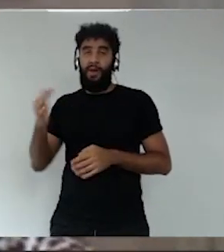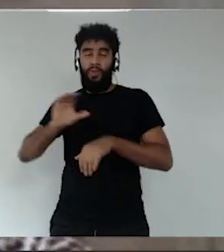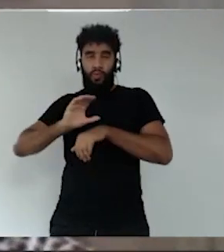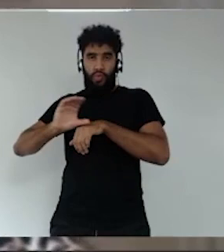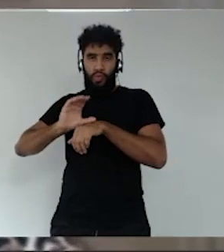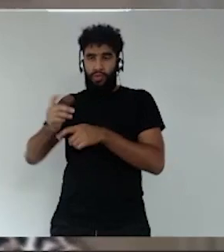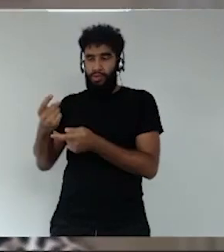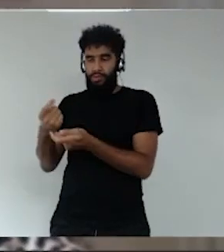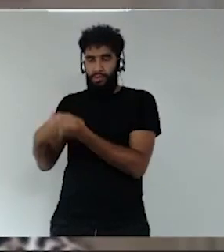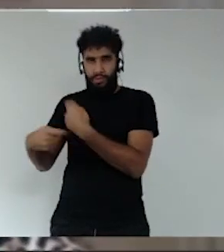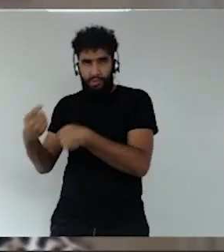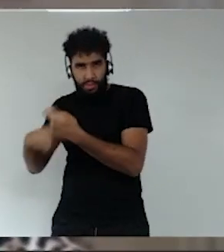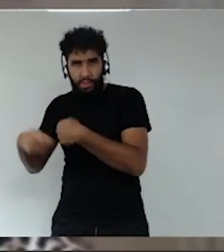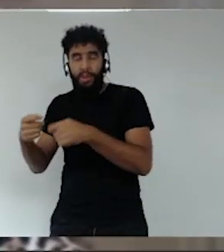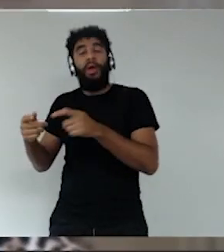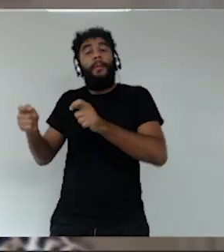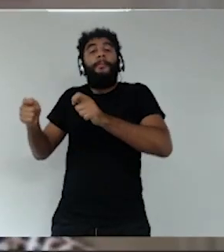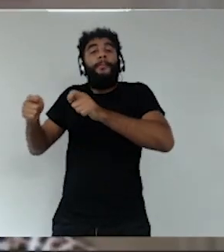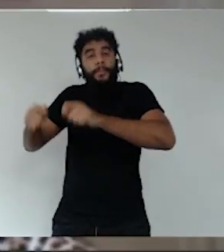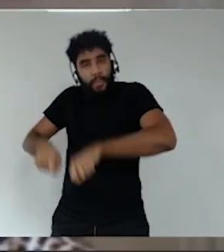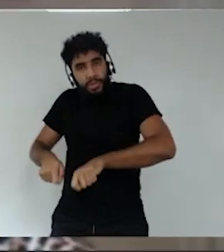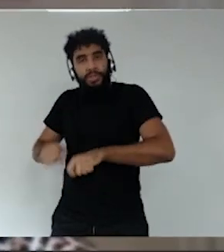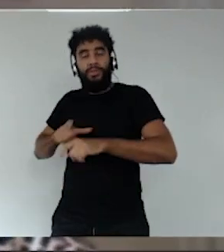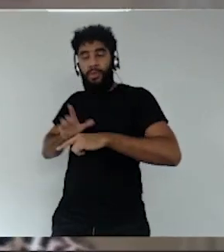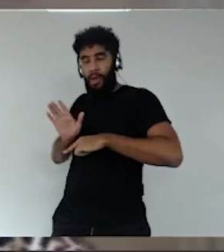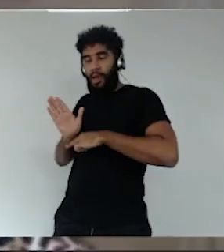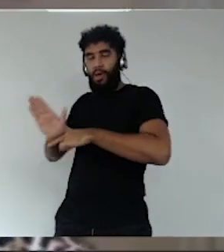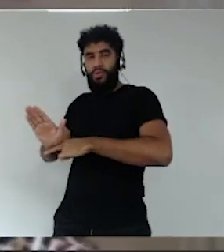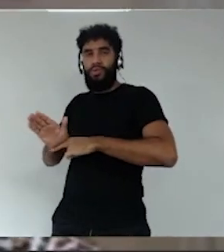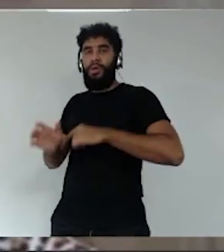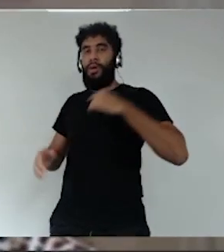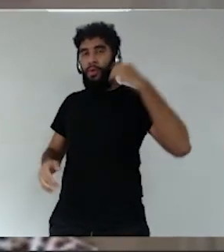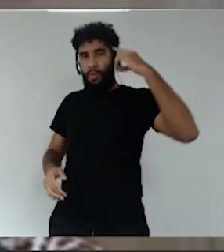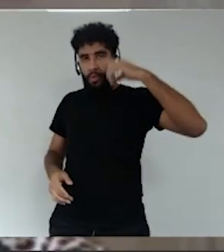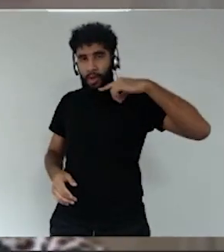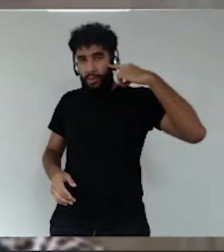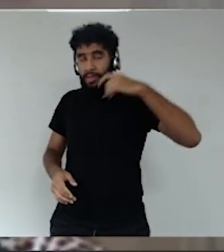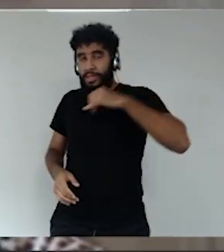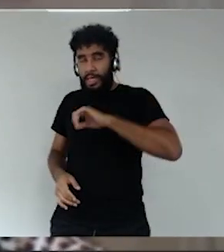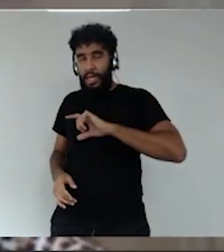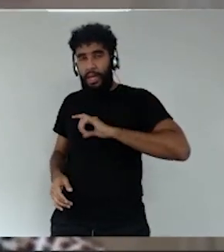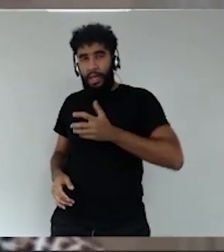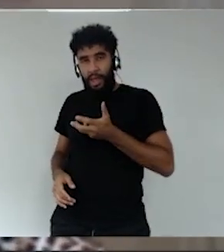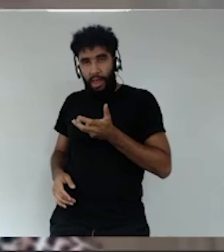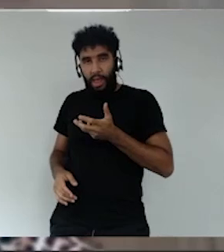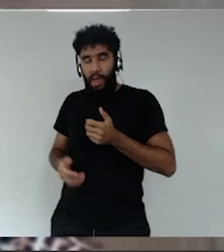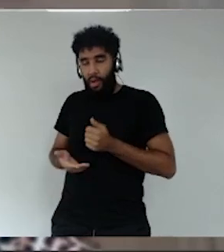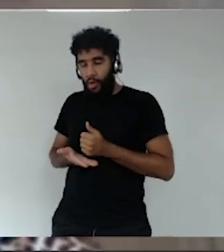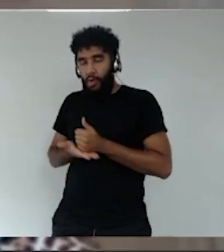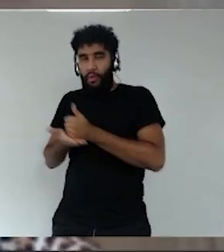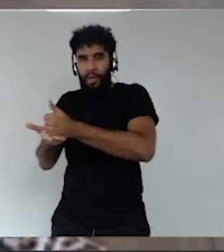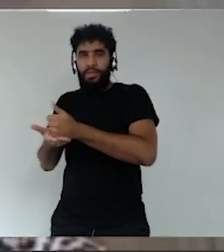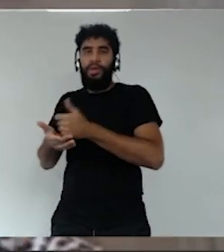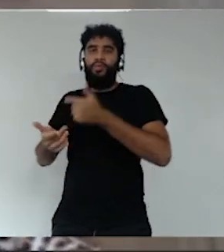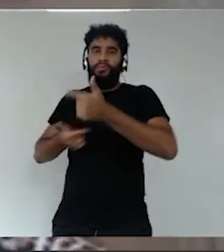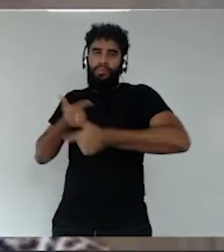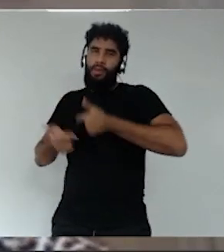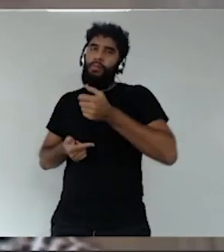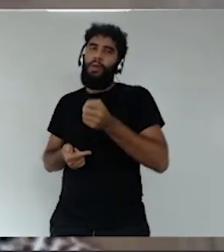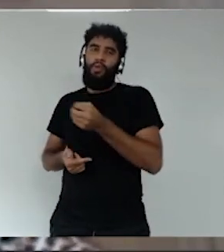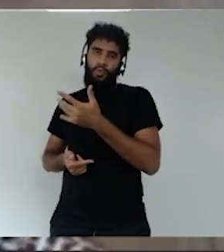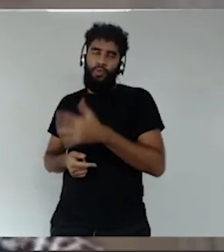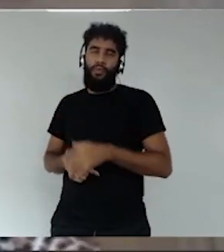negociação que podem vir em benefício do advogado quando ele quiser oferecer isso como um serviço novo, então ele vai ter